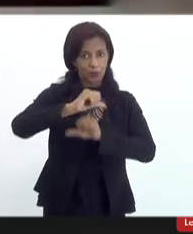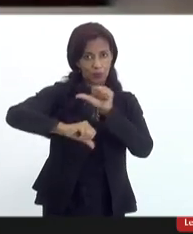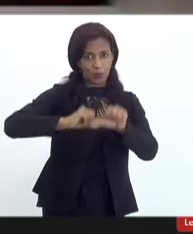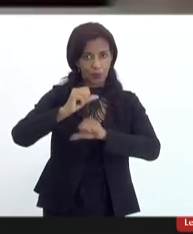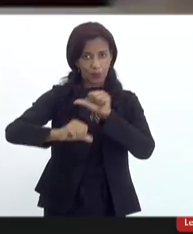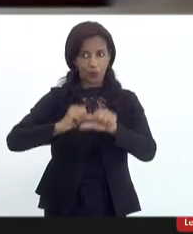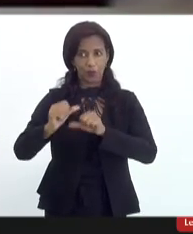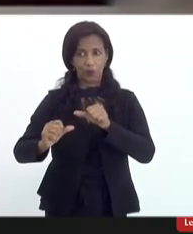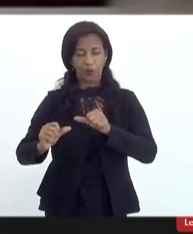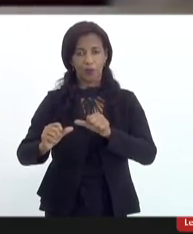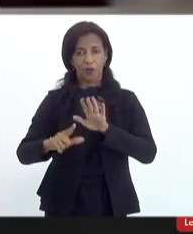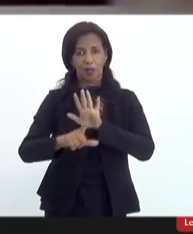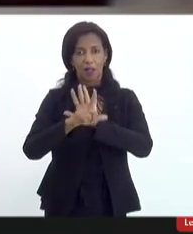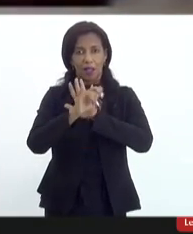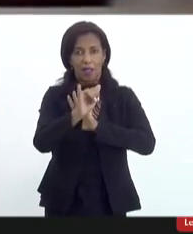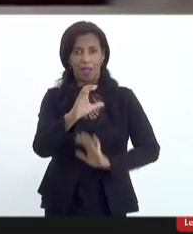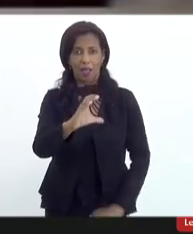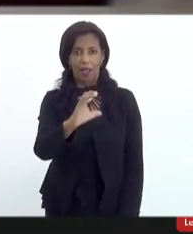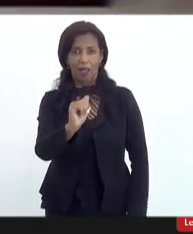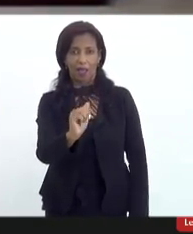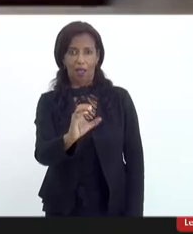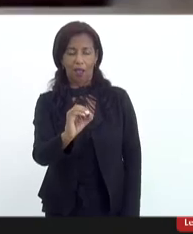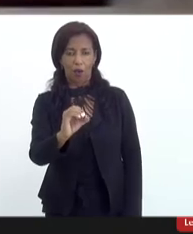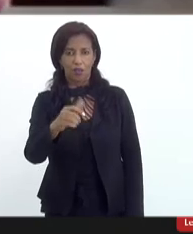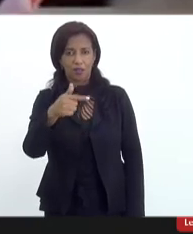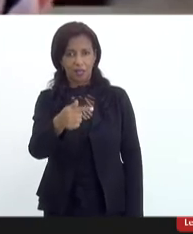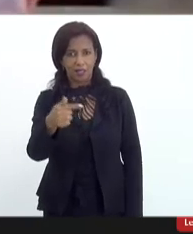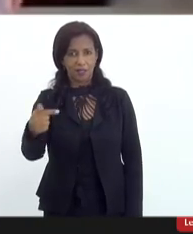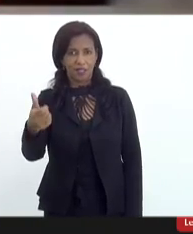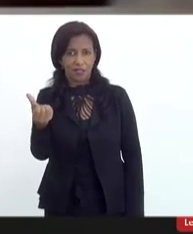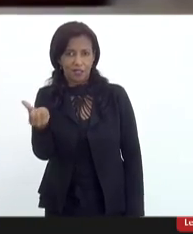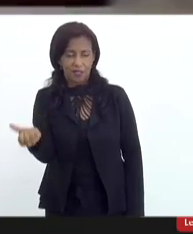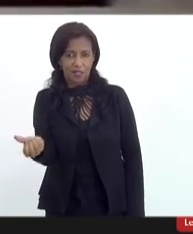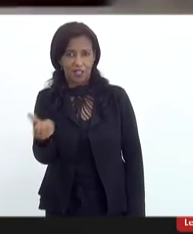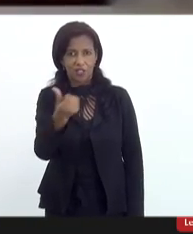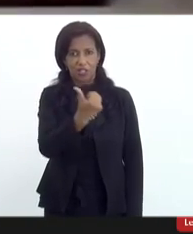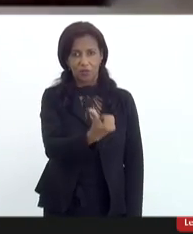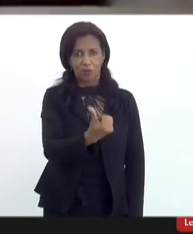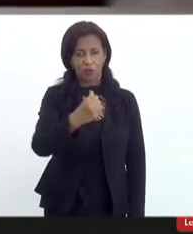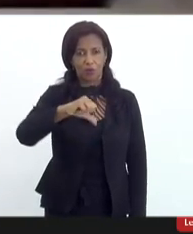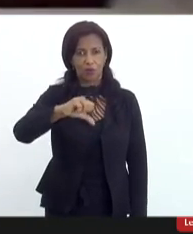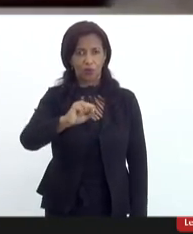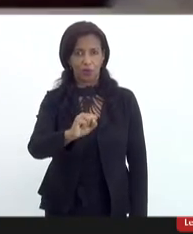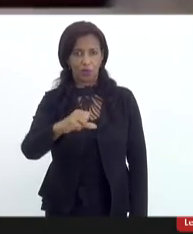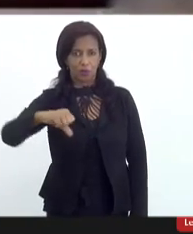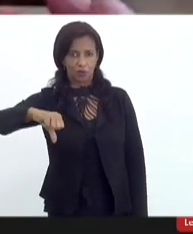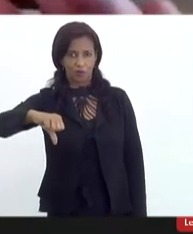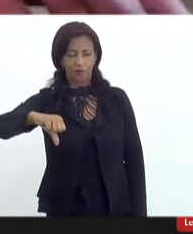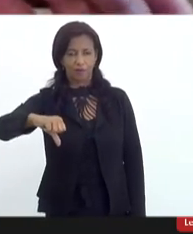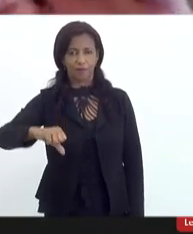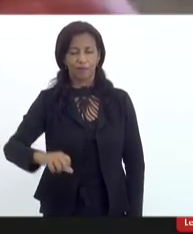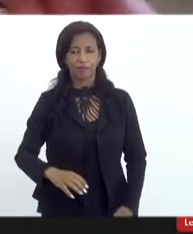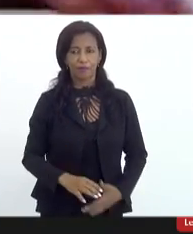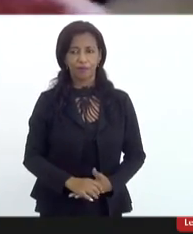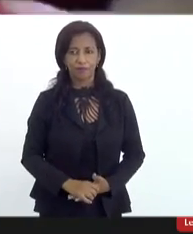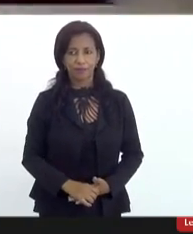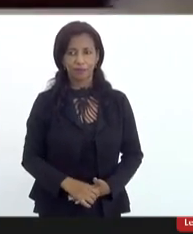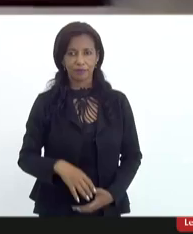a chamada Lei K.O. 7716, que era do ano de 1989. Portanto,